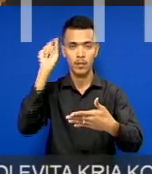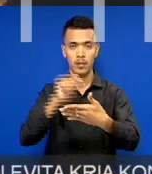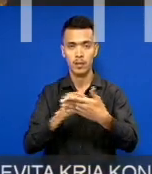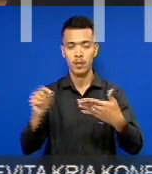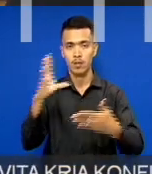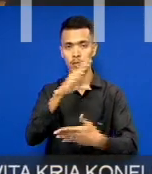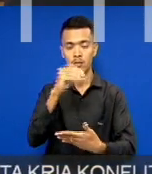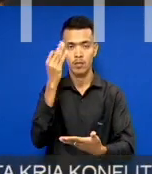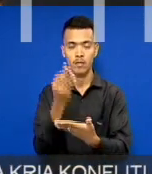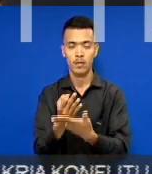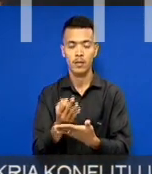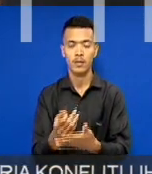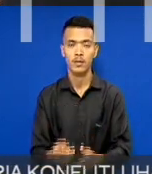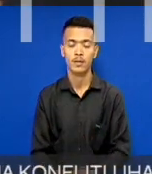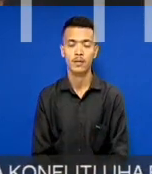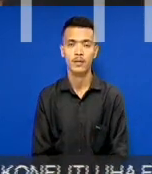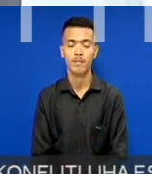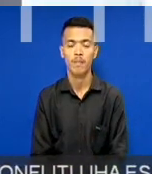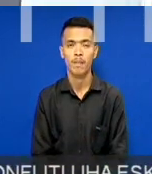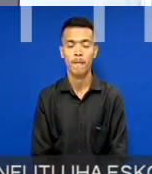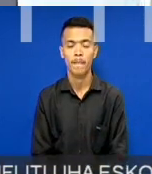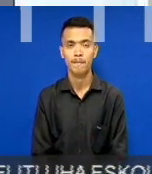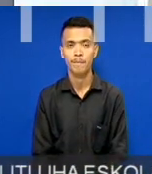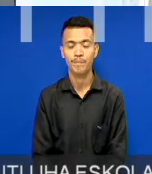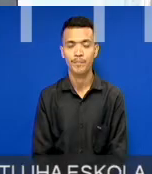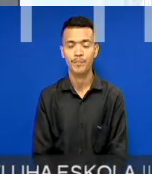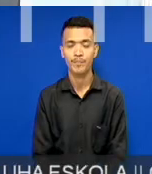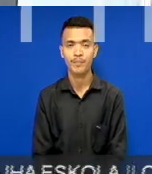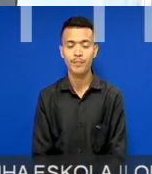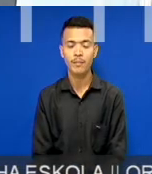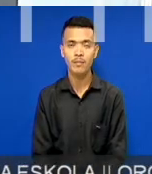Finanças. Rússi Município Aileu Tomás Saldanha, RTTL.